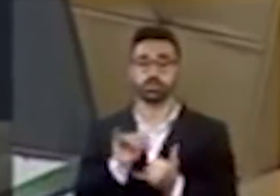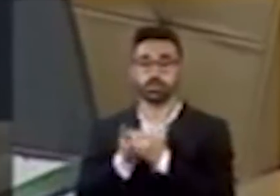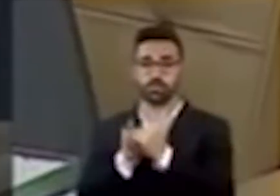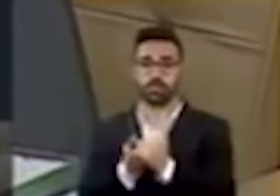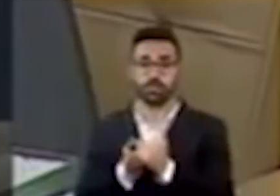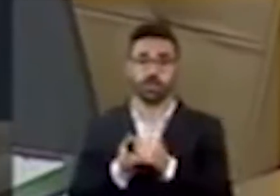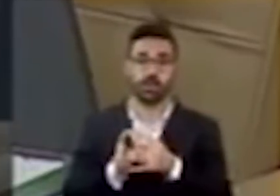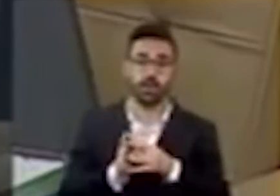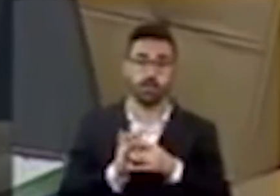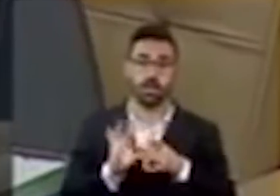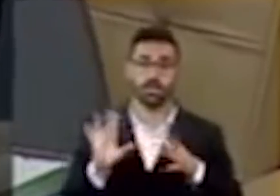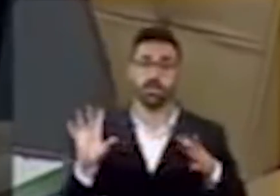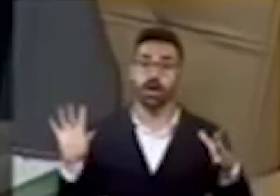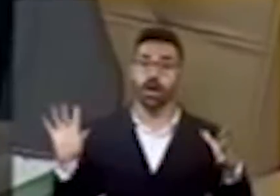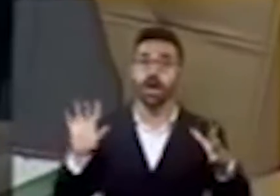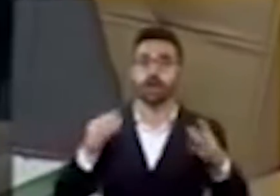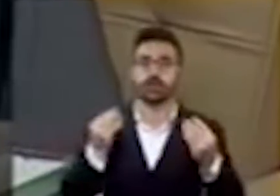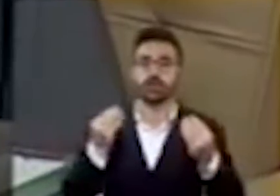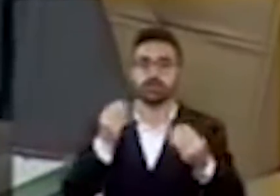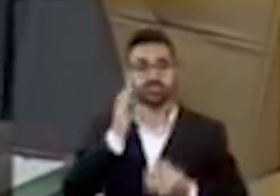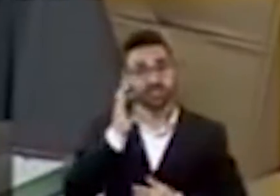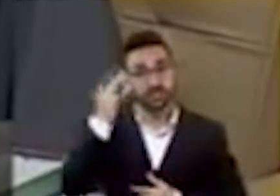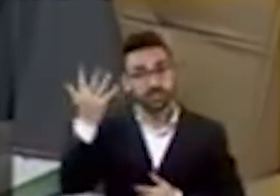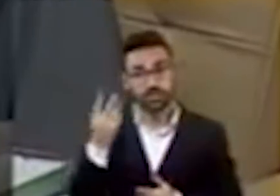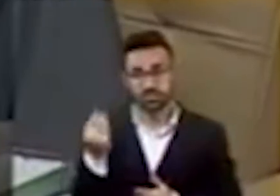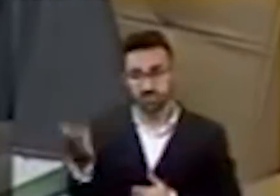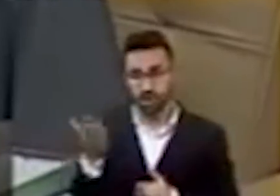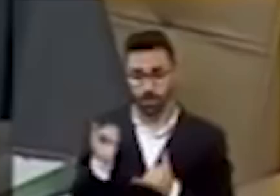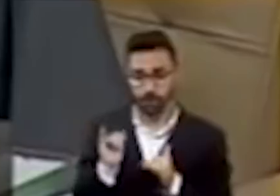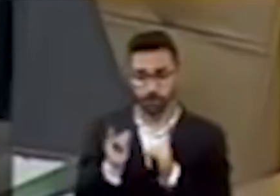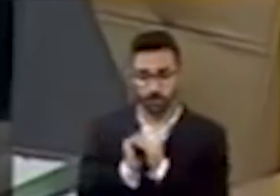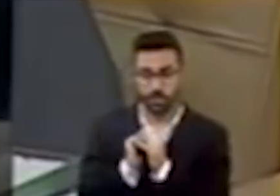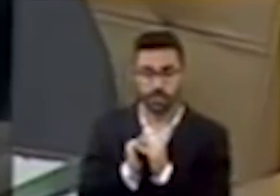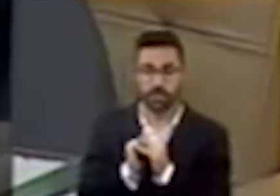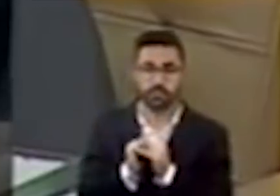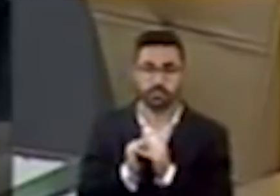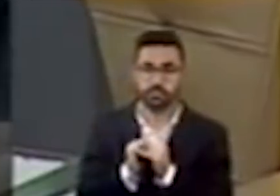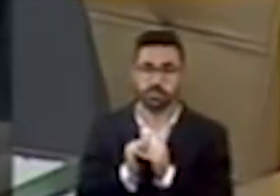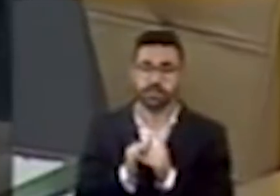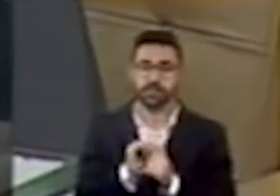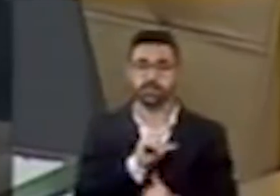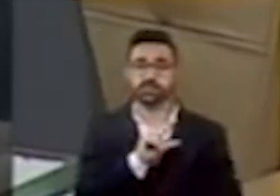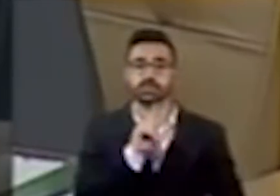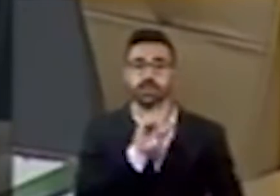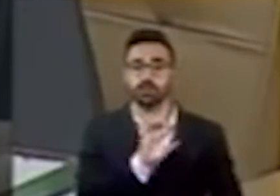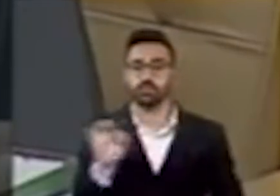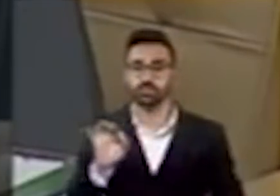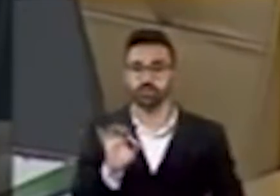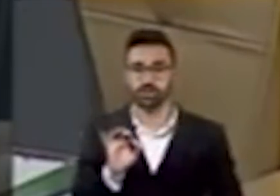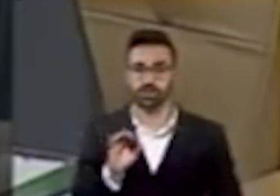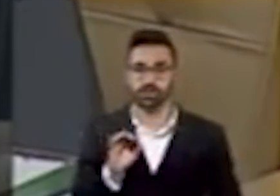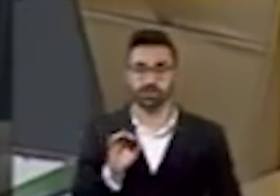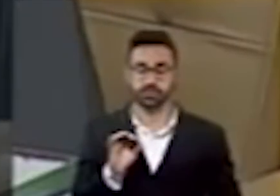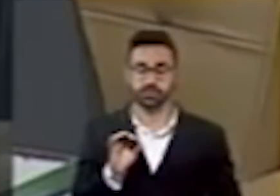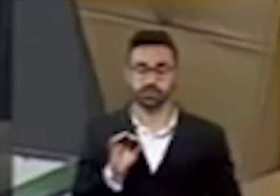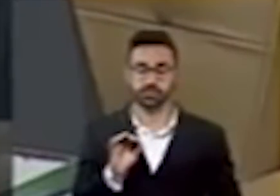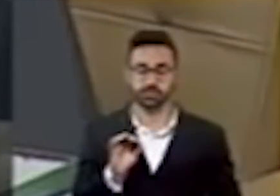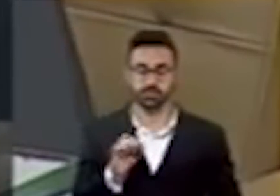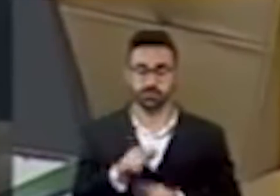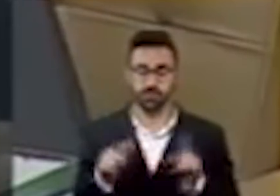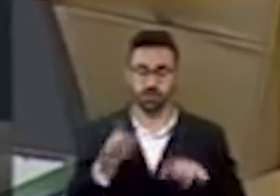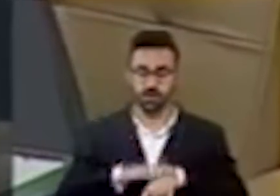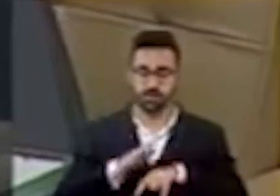liberdade decisória, passível esta ampla liberdade decisória de tradução como